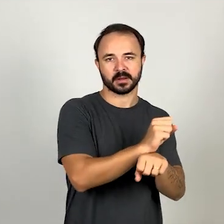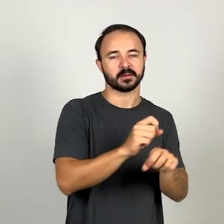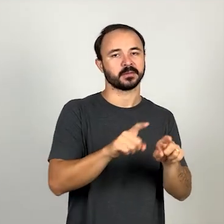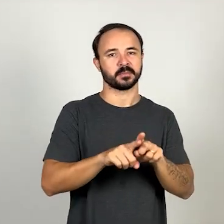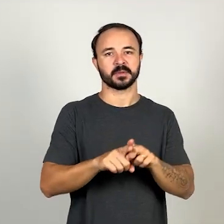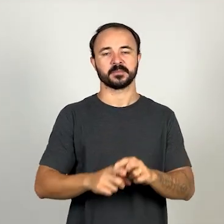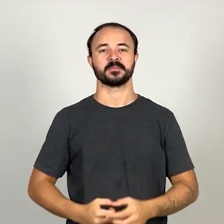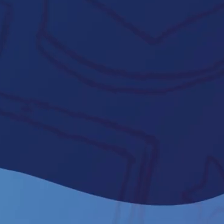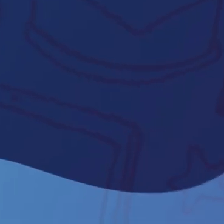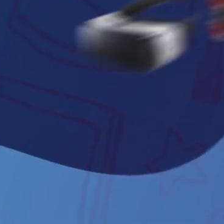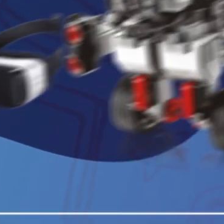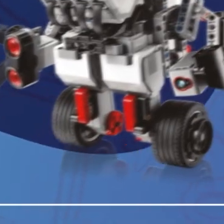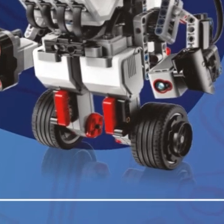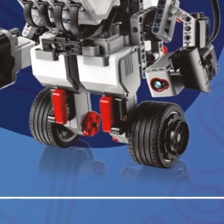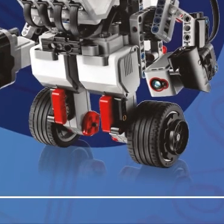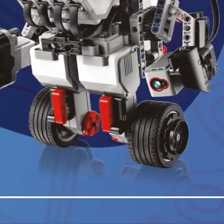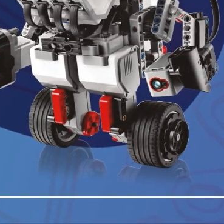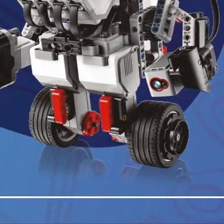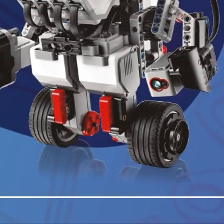vai parar.